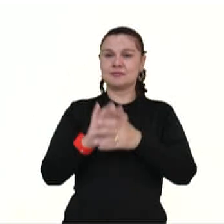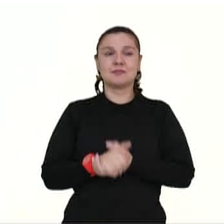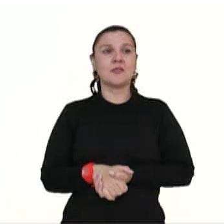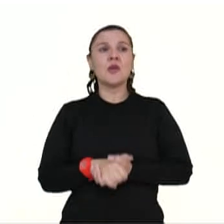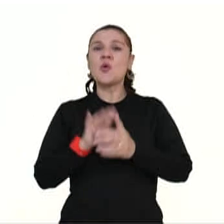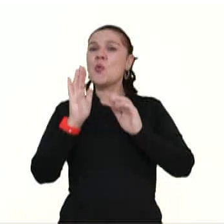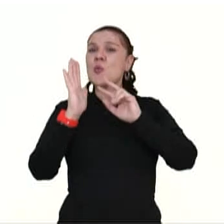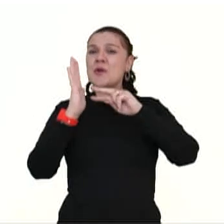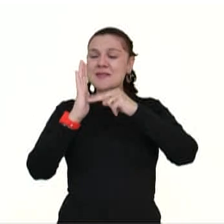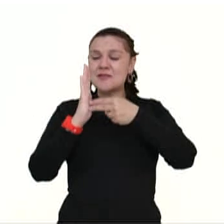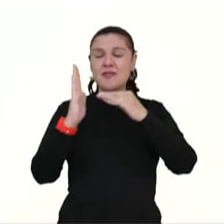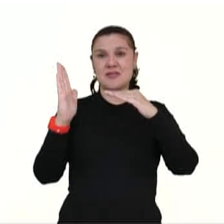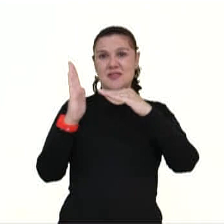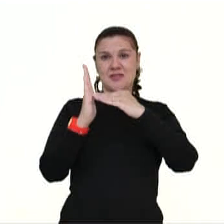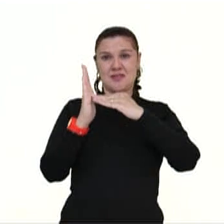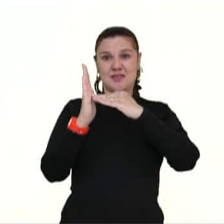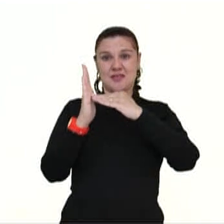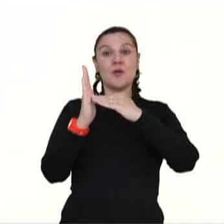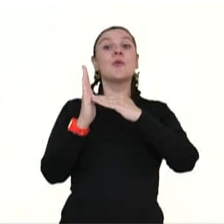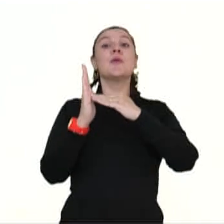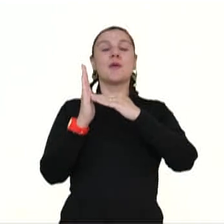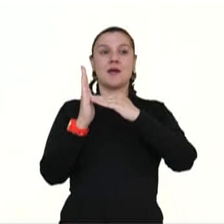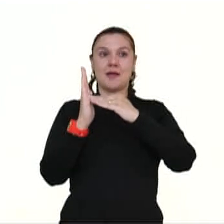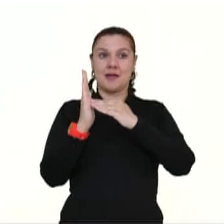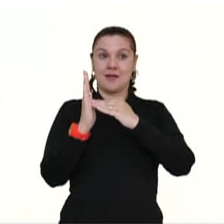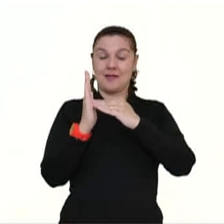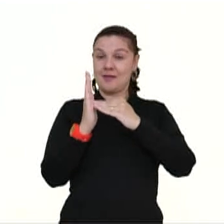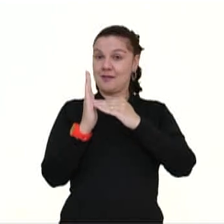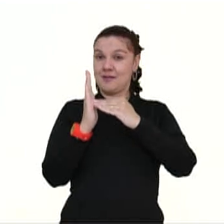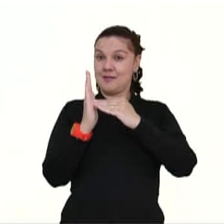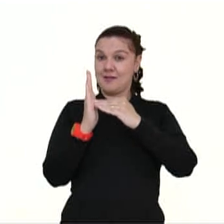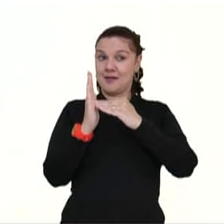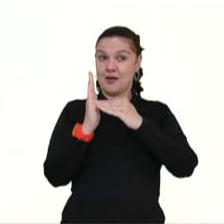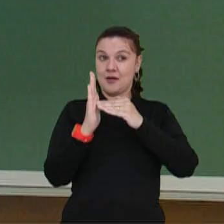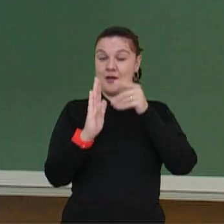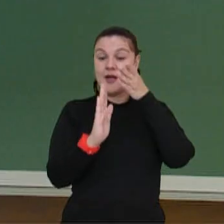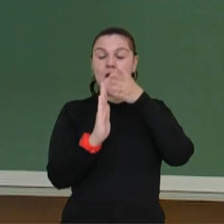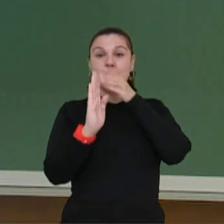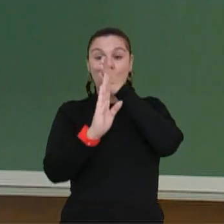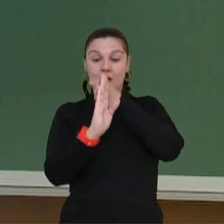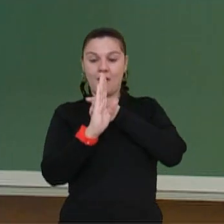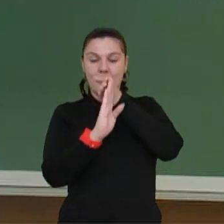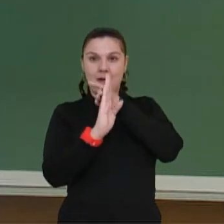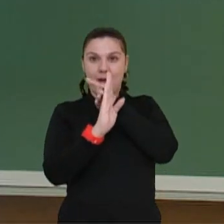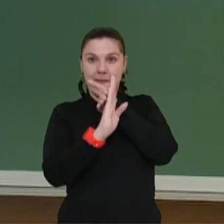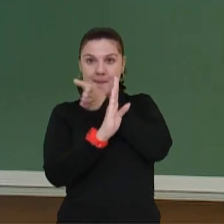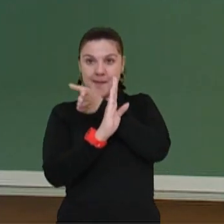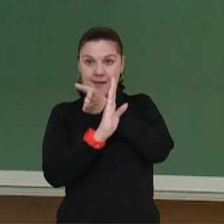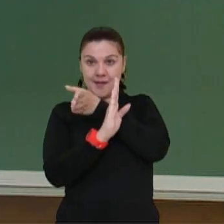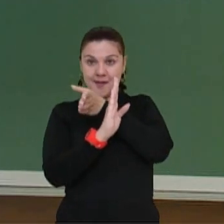O que é esse T deitado? Ele significa o seguinte, o número que está com essa barrinha aqui,